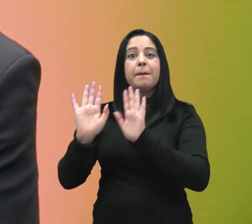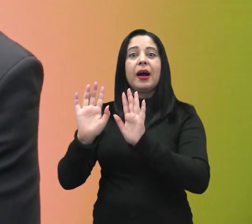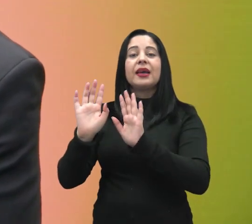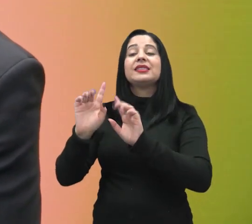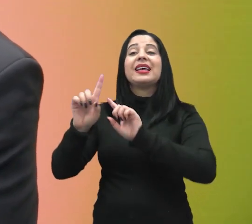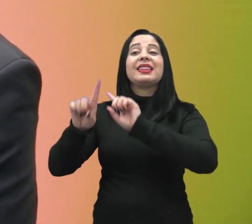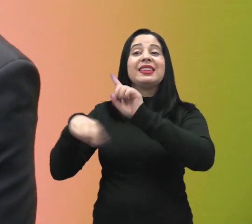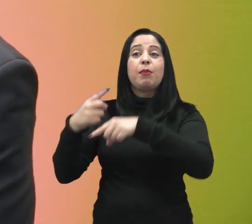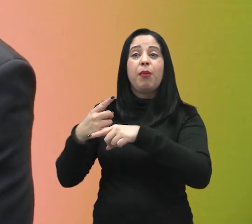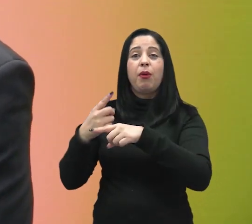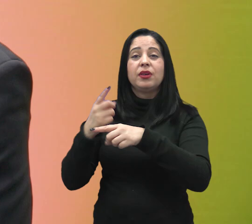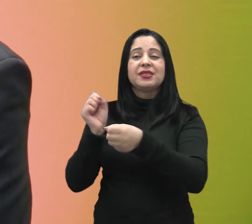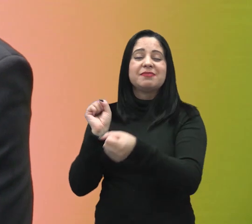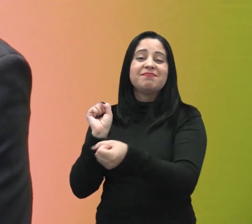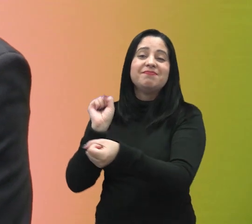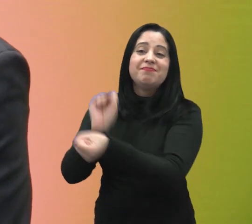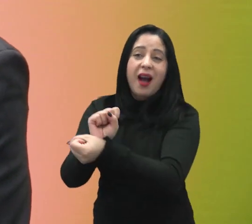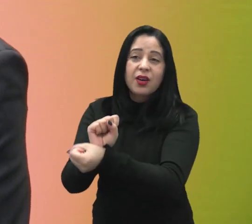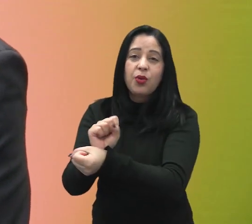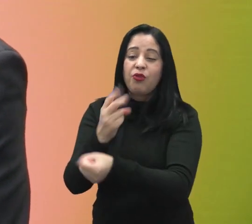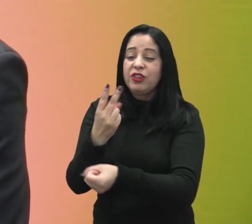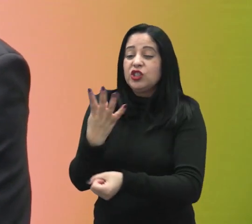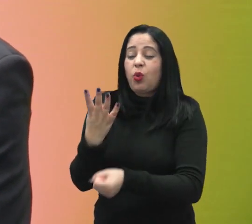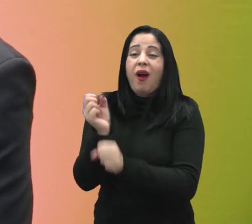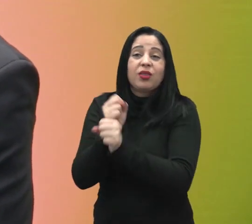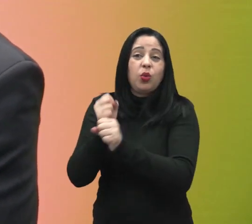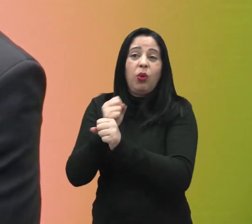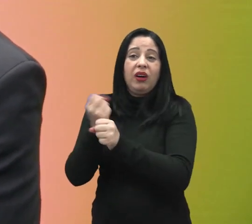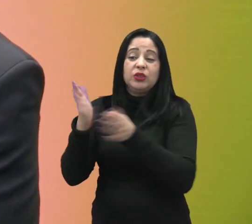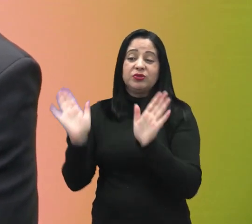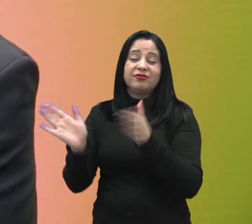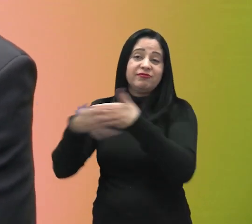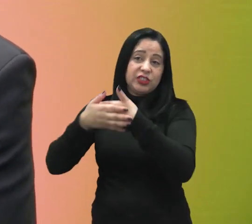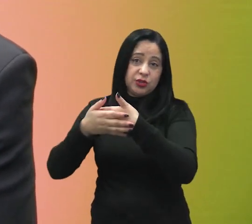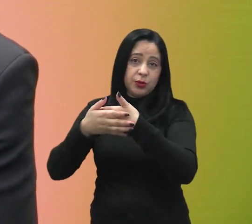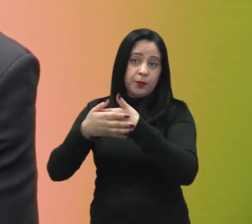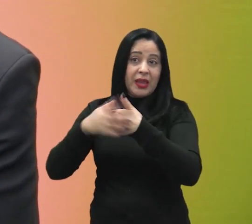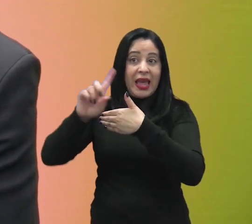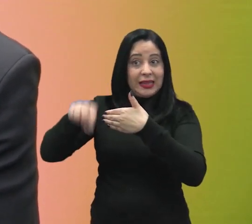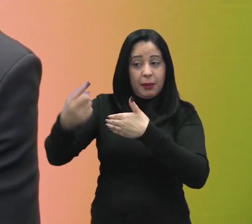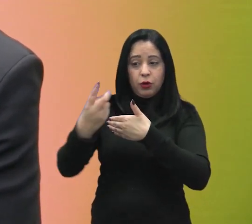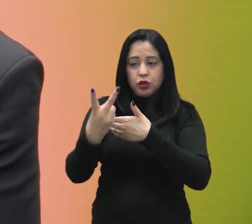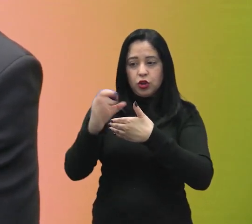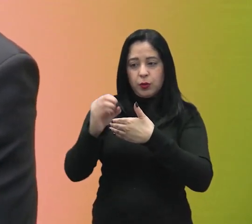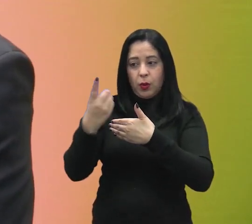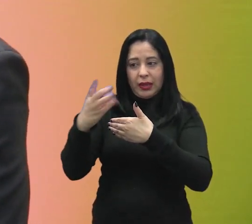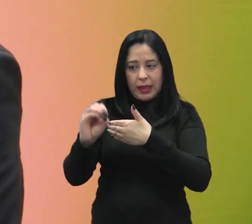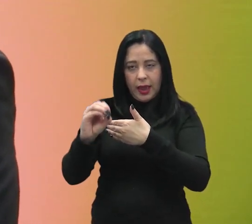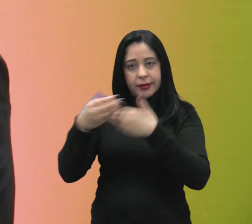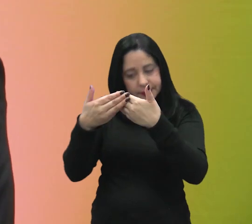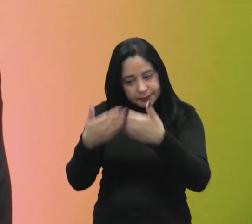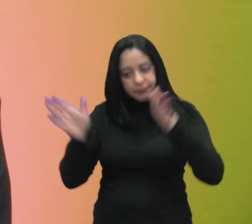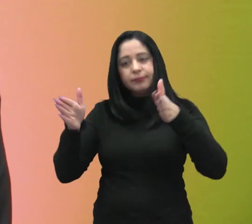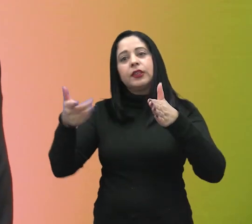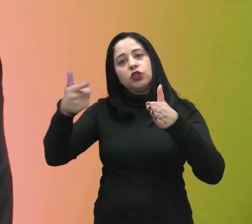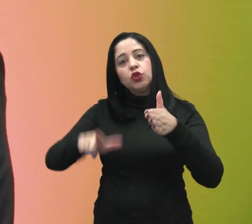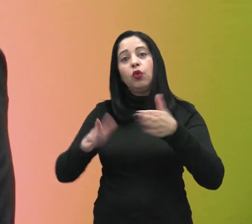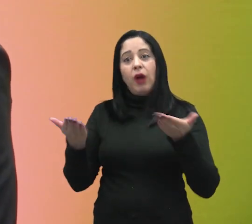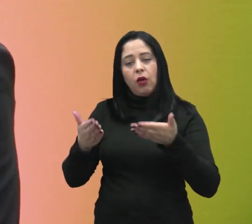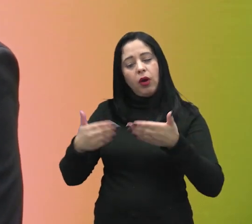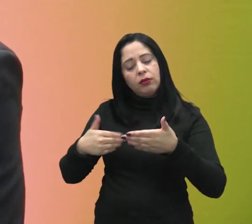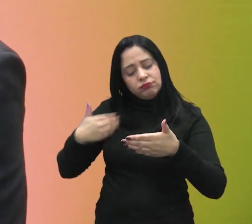por 24 anos sem atividade, retorna em 2010. E desde então a gente tem trabalhado